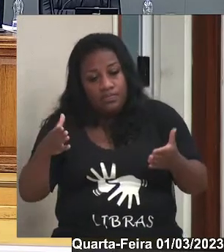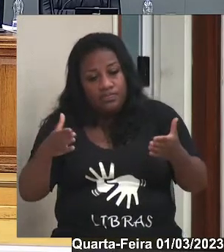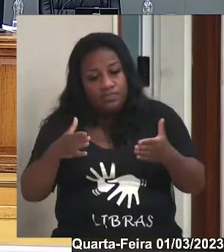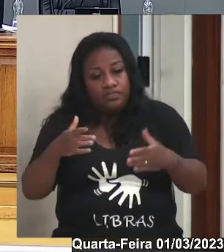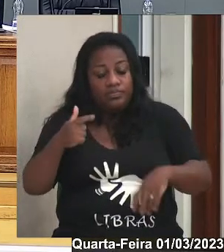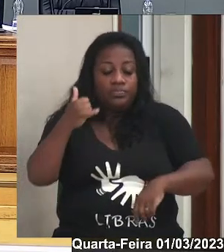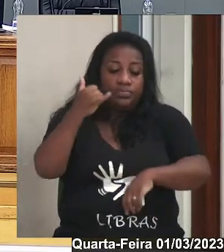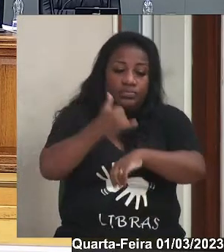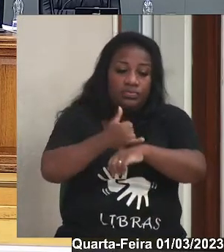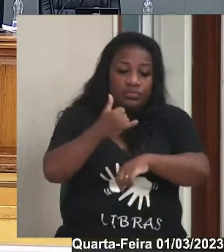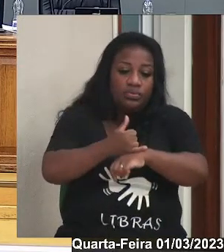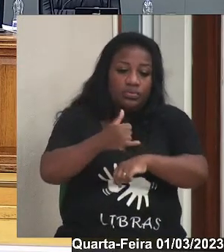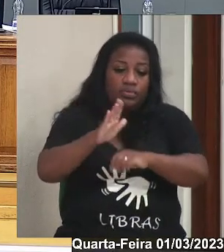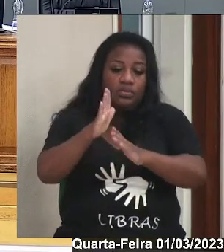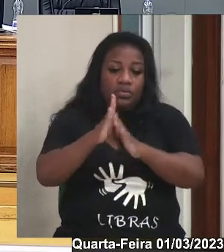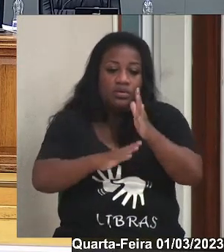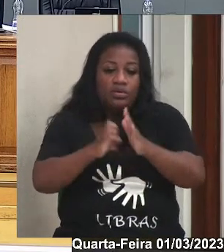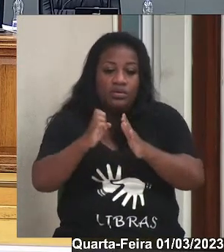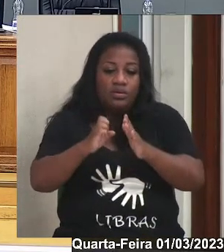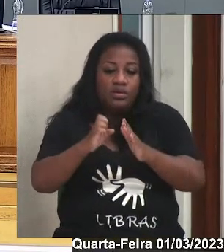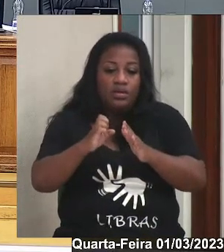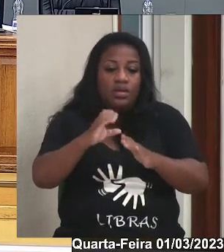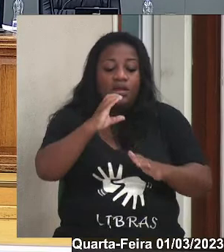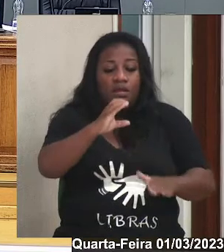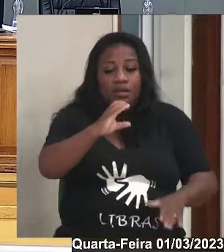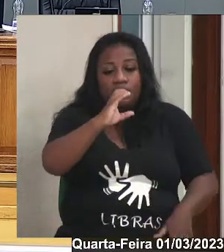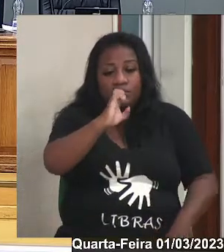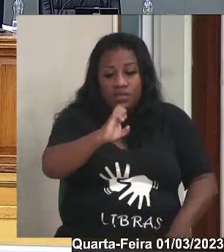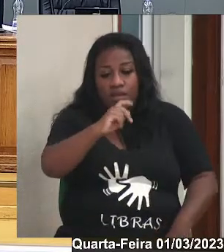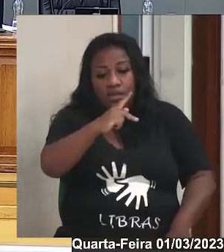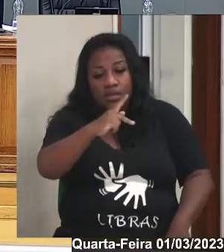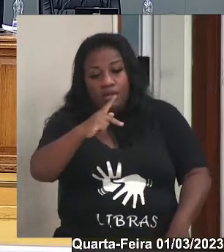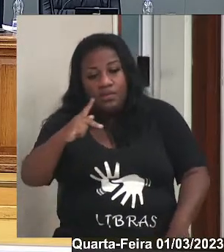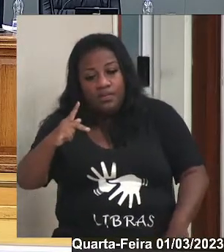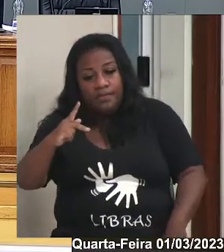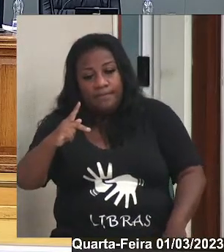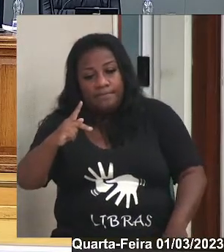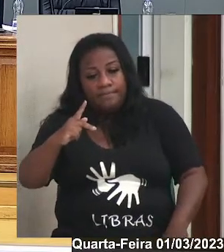1662, Chácara Caxinguinho, Embu das Artes, CEP